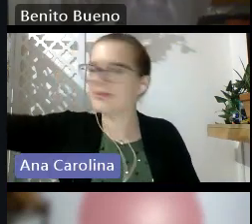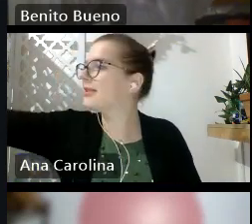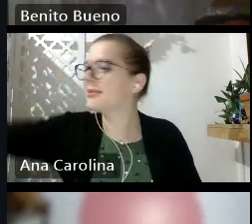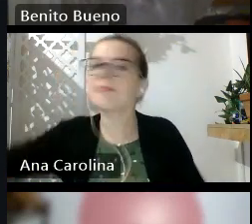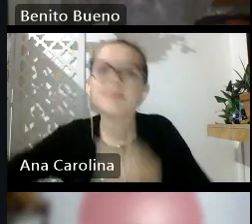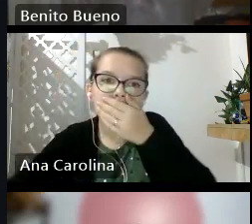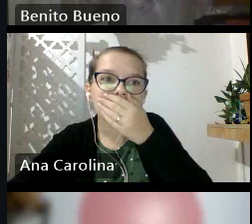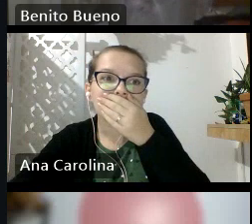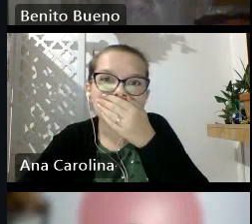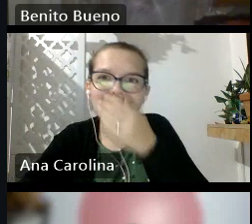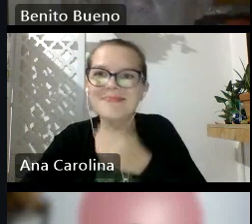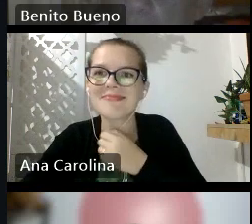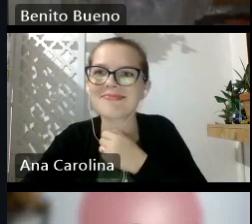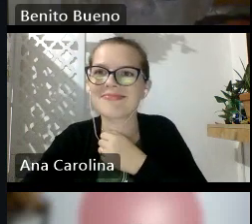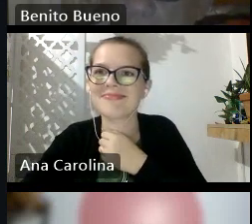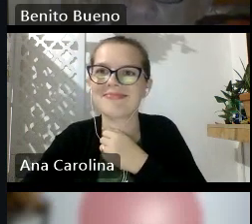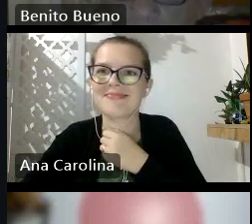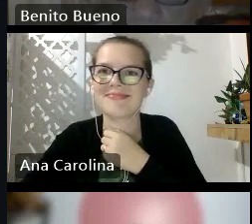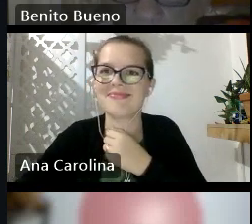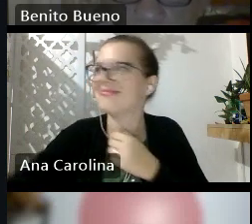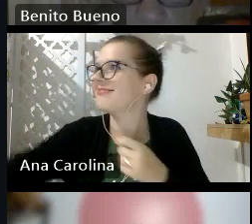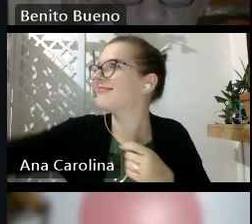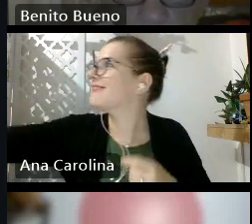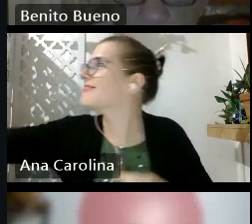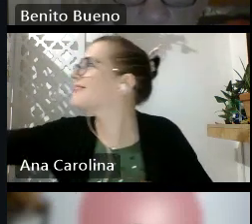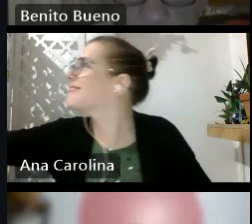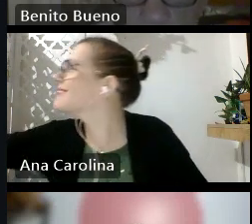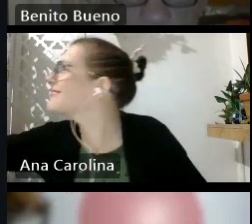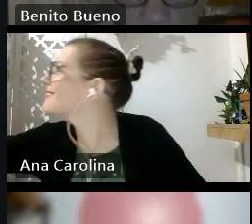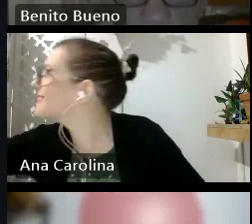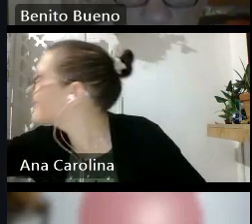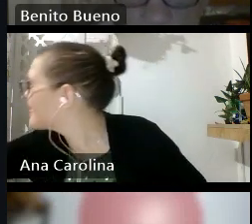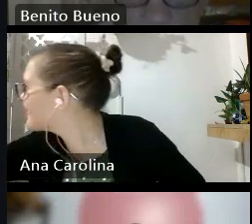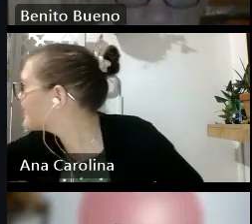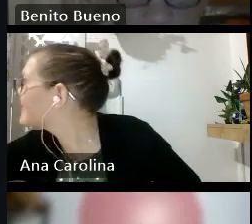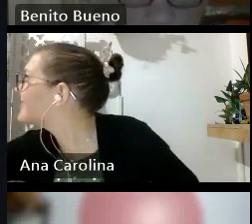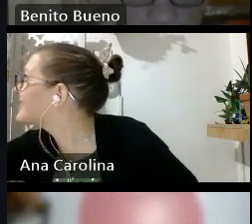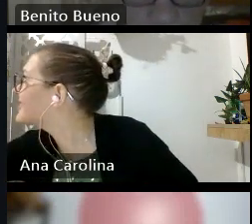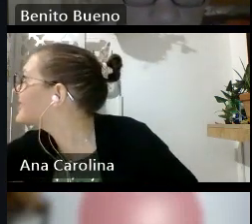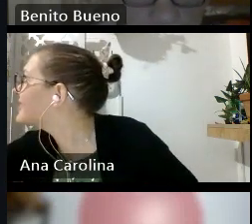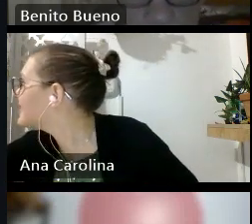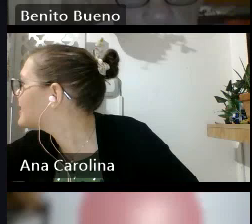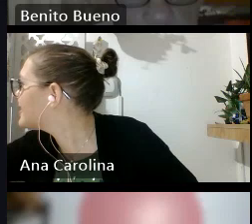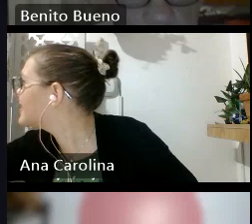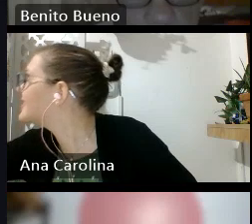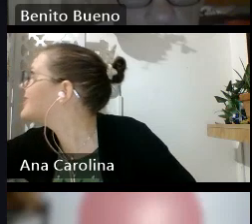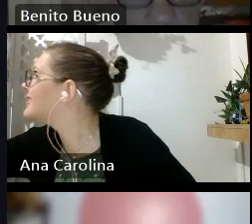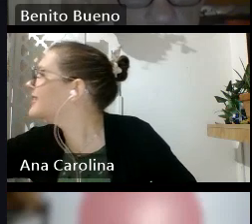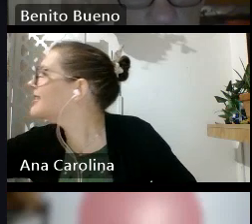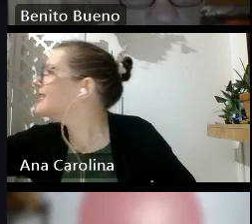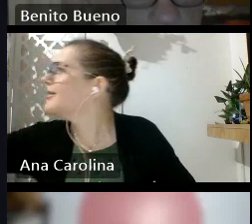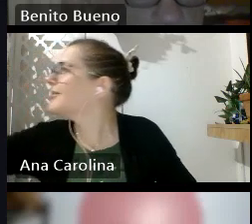amor. é nesse sentido ou ela é em 45 graus?